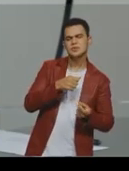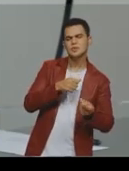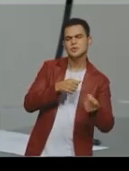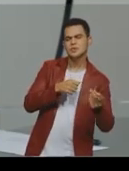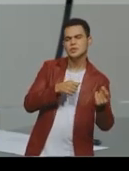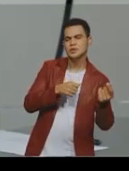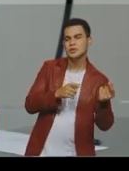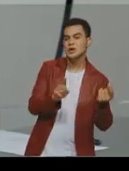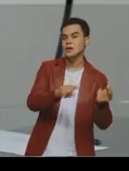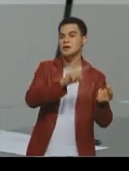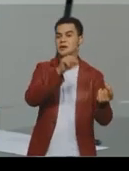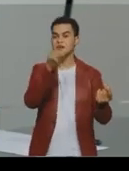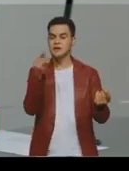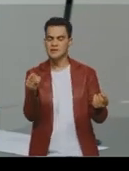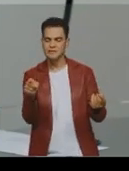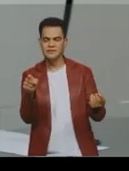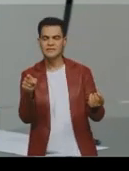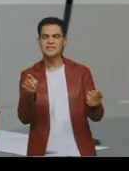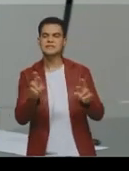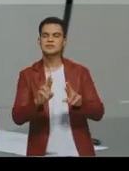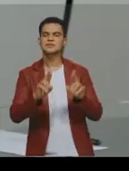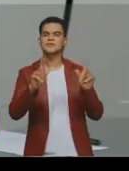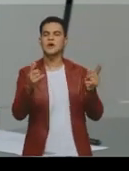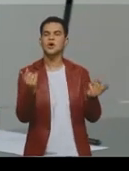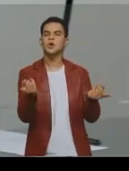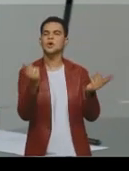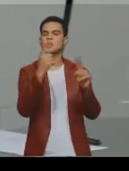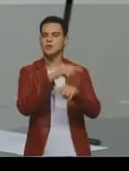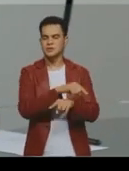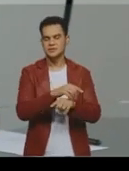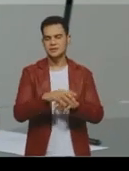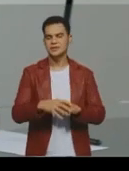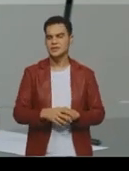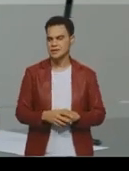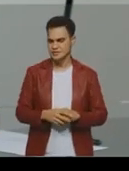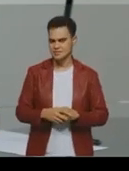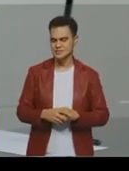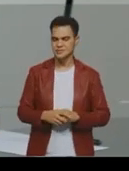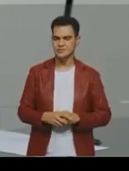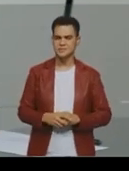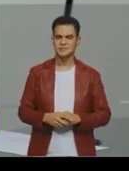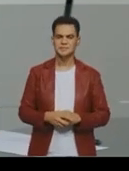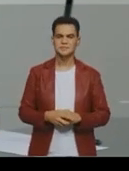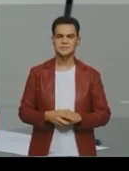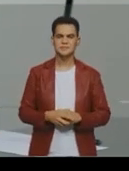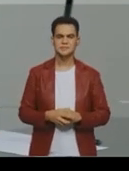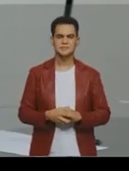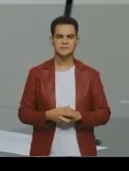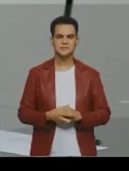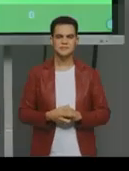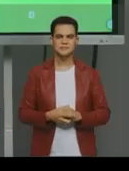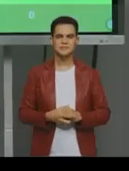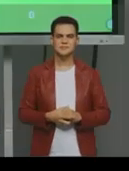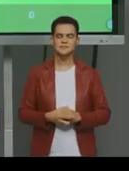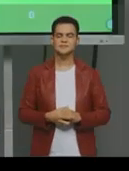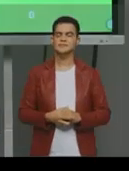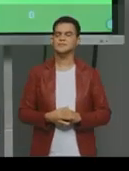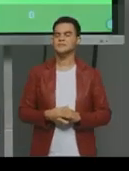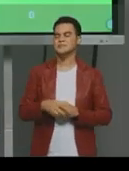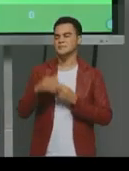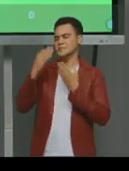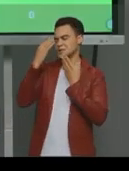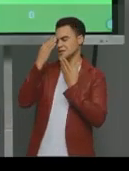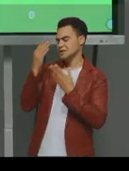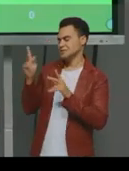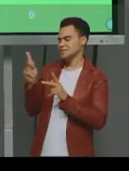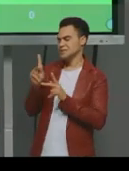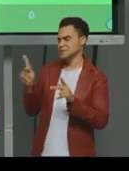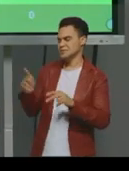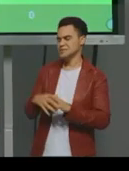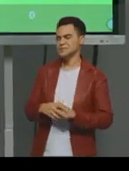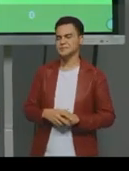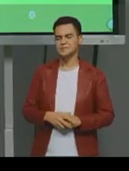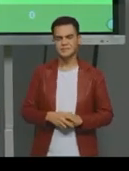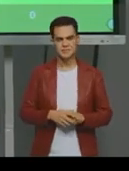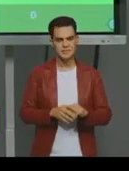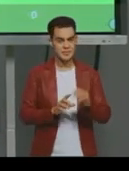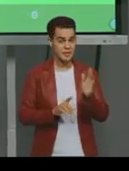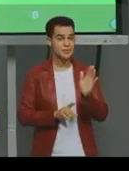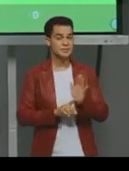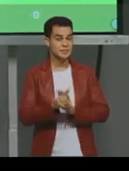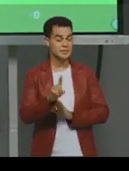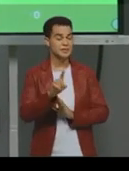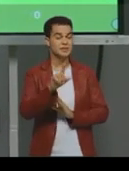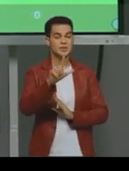ser reduzida e, além disso, ela vai ser dependente também. Obrigada, professor Vinícius. A nossa próxima pergunta é do